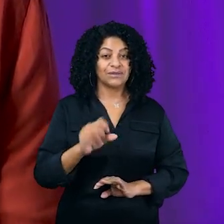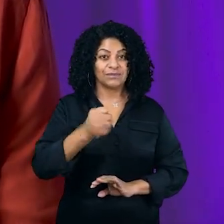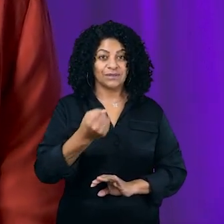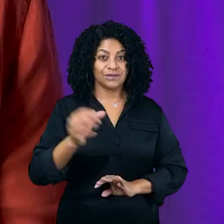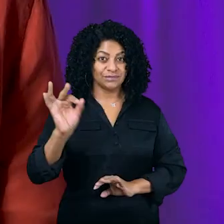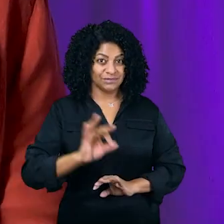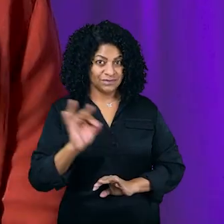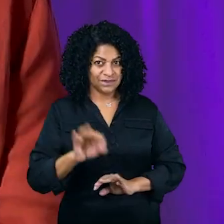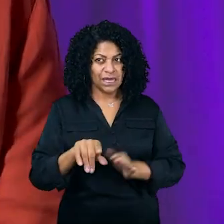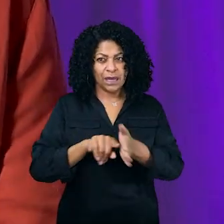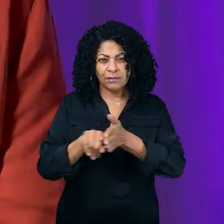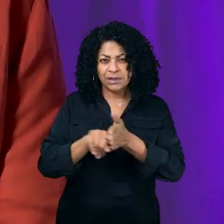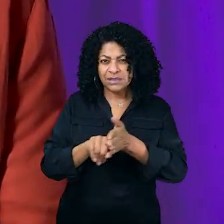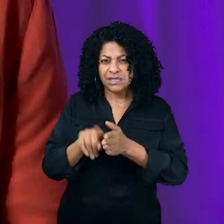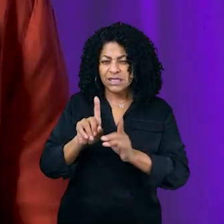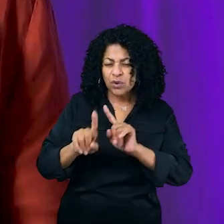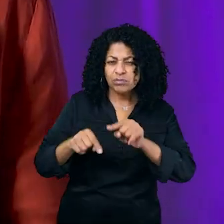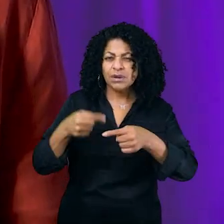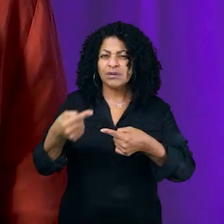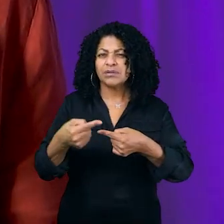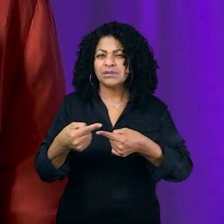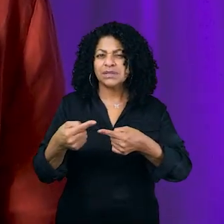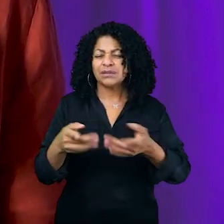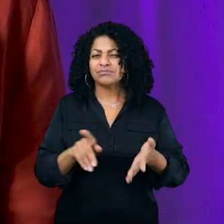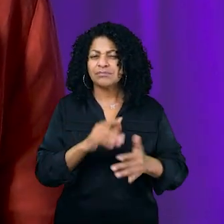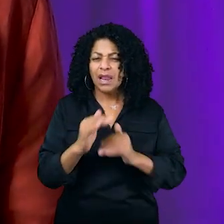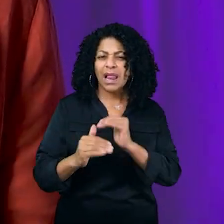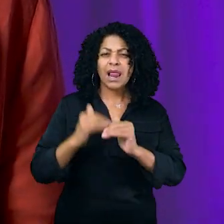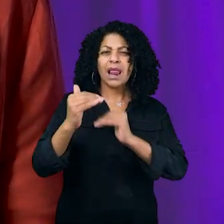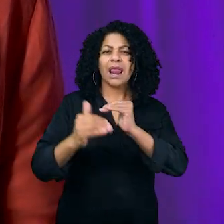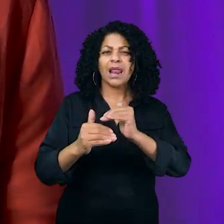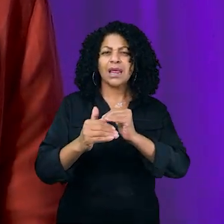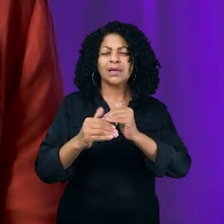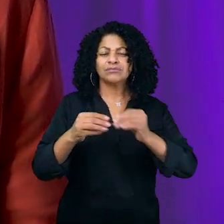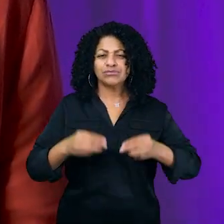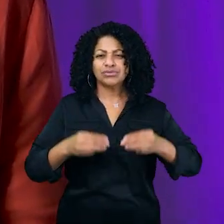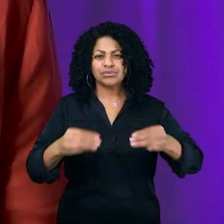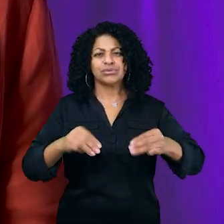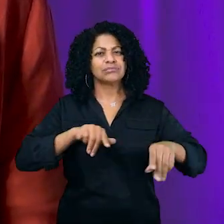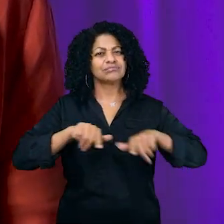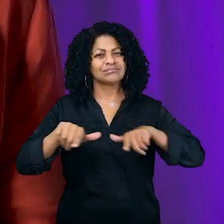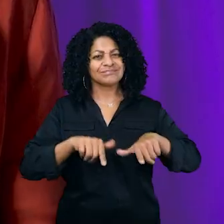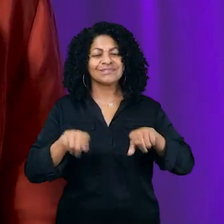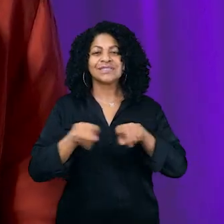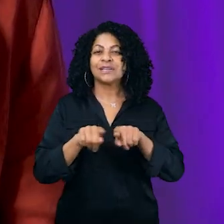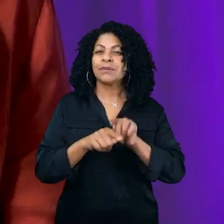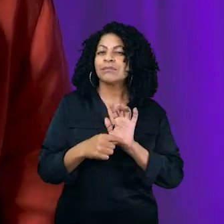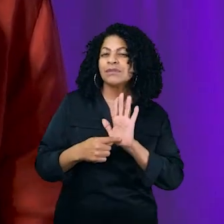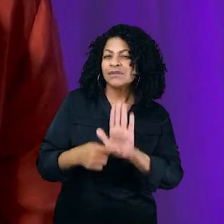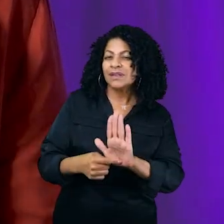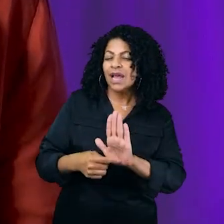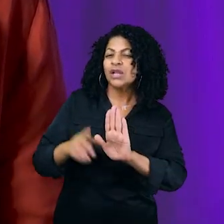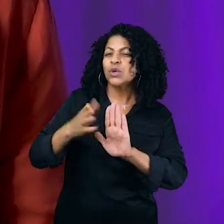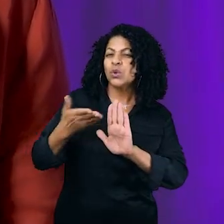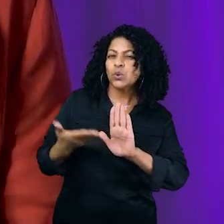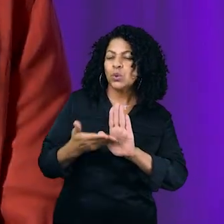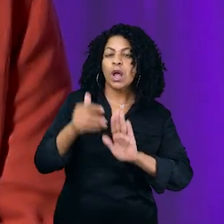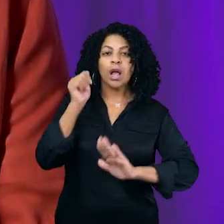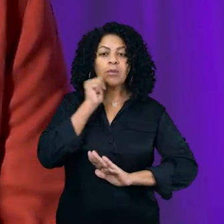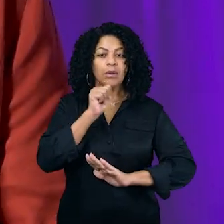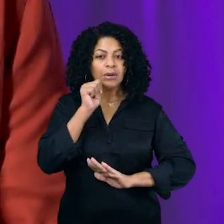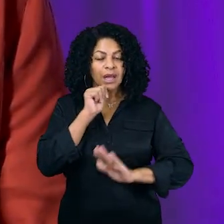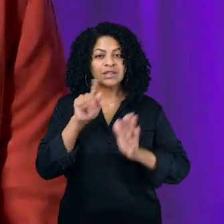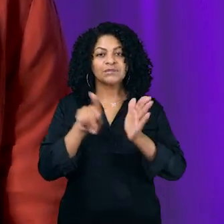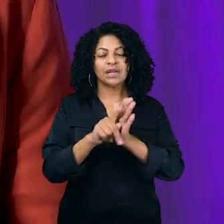34,8%. Em outra pesquisa desenvolvida pelo Ministério do Trabalho e Emprego, ficou evidenciado que